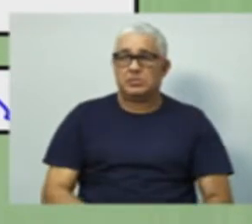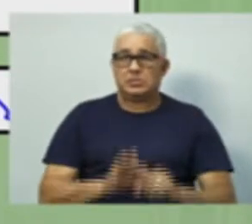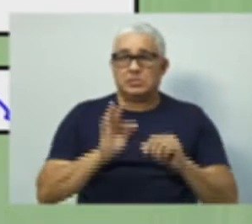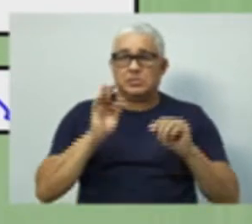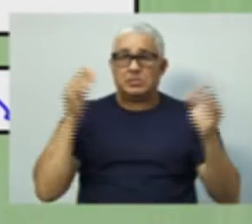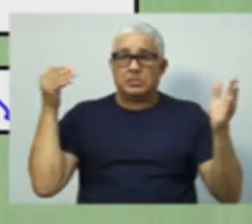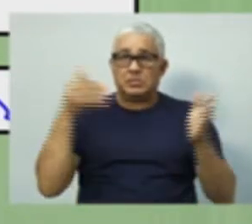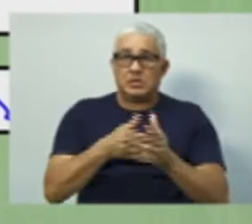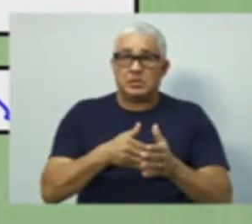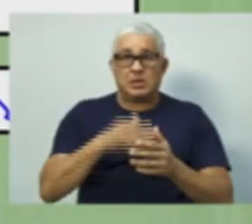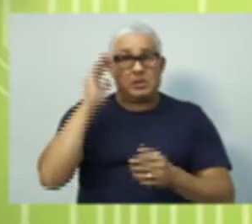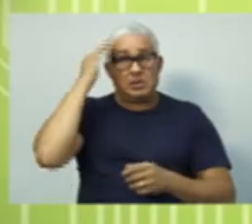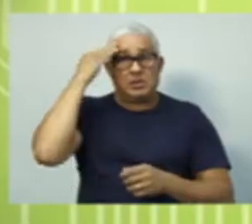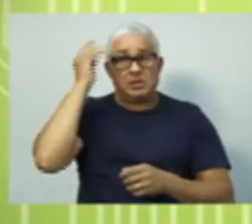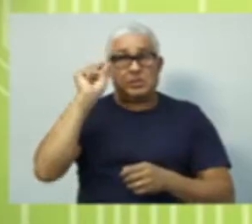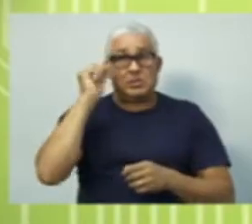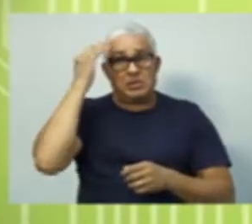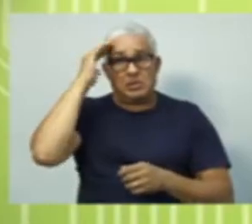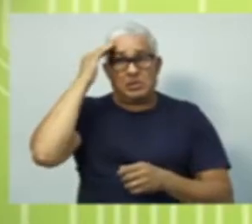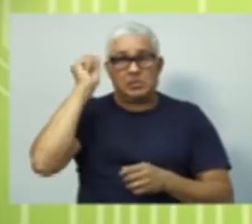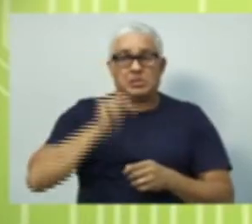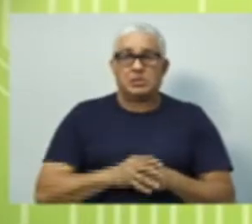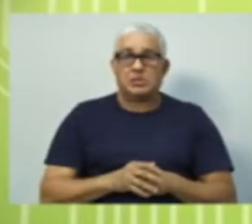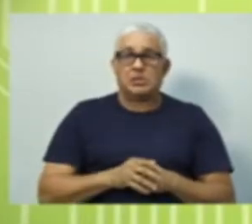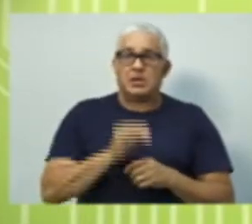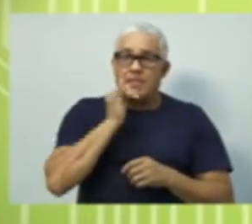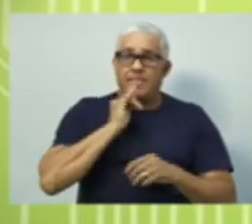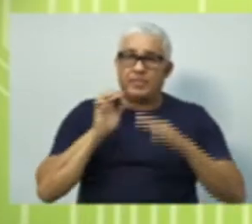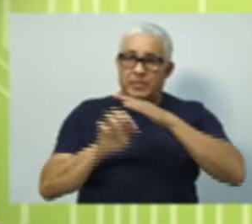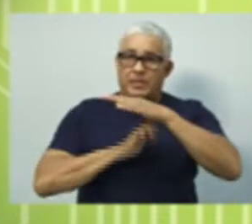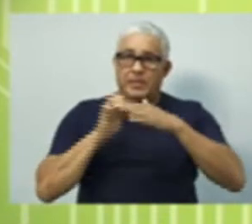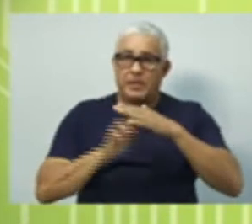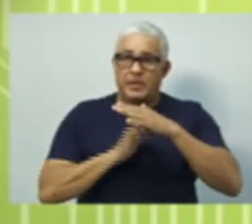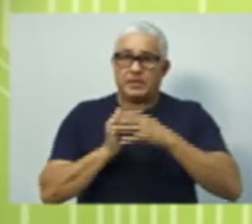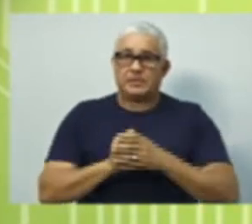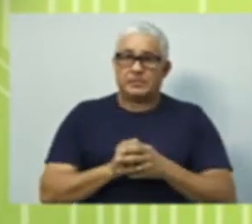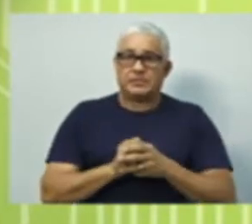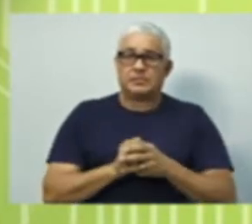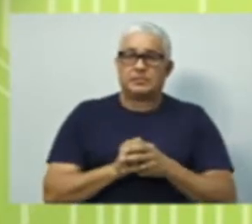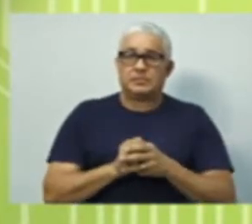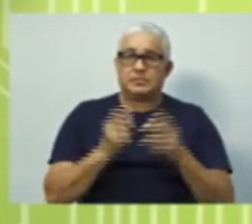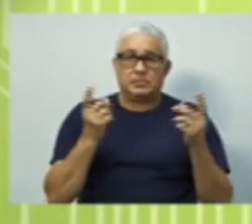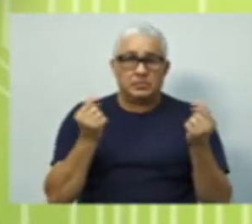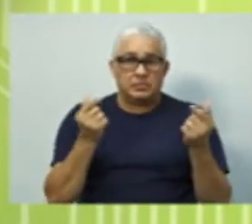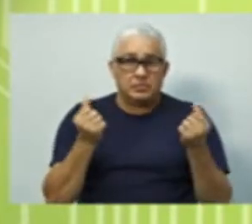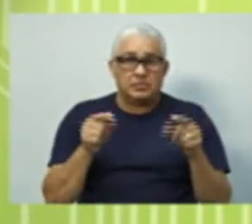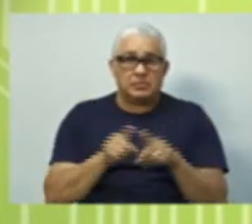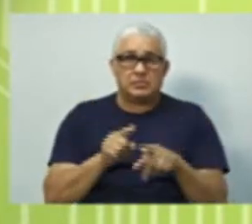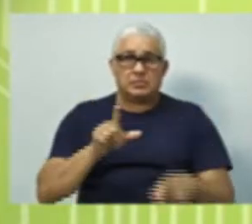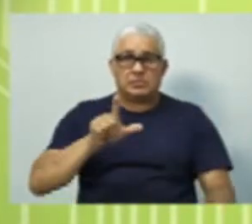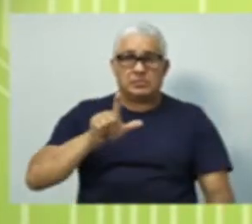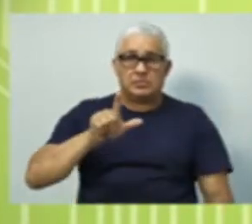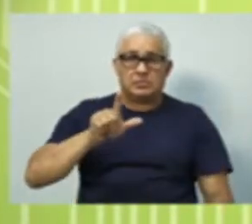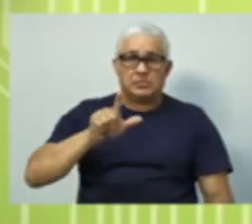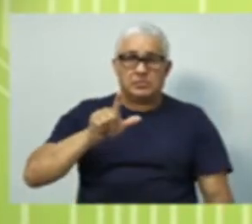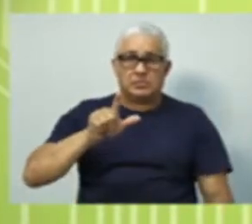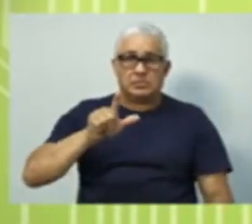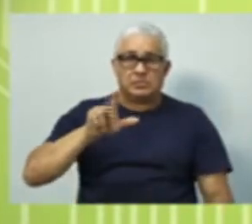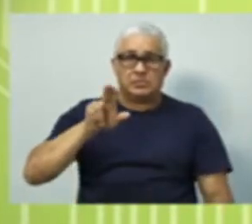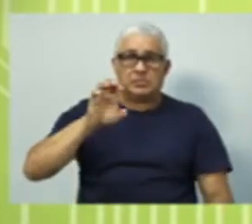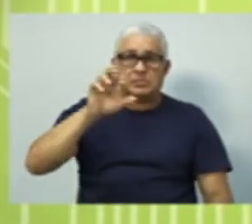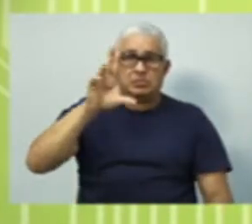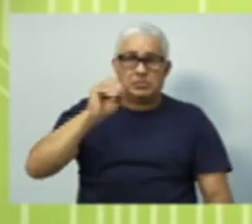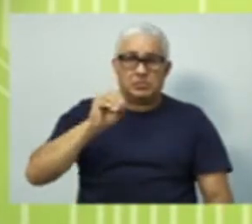de todos, né? Todos são necessários. Elaboração por pessoas não envolvidas não funciona. Então,